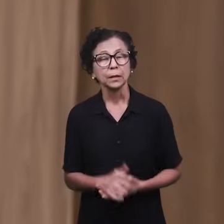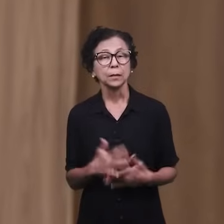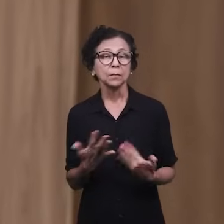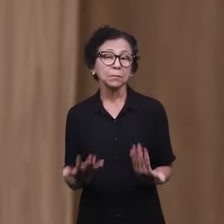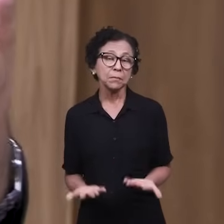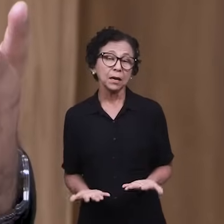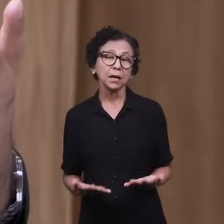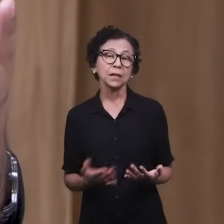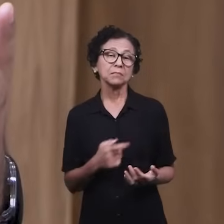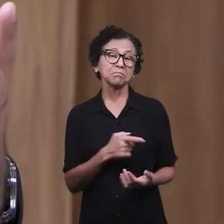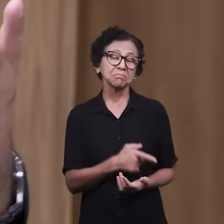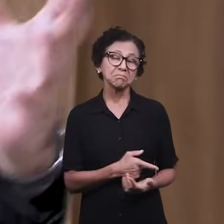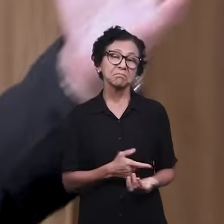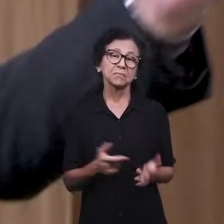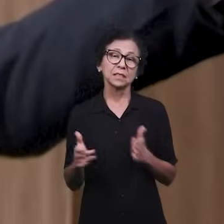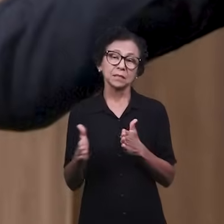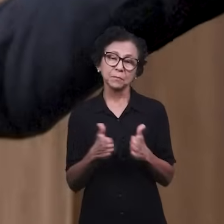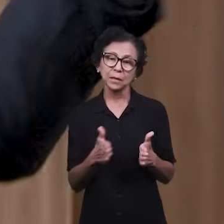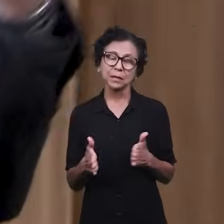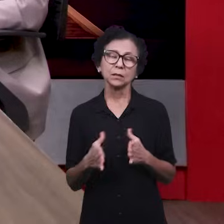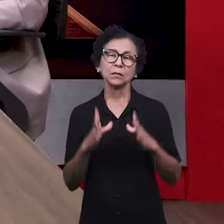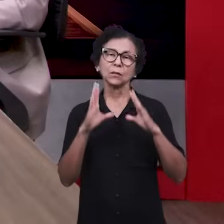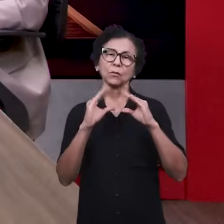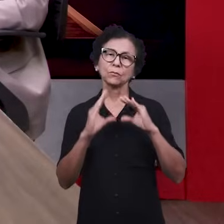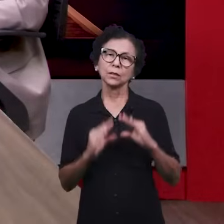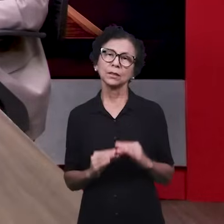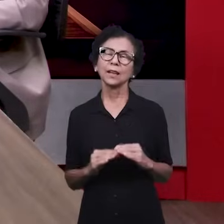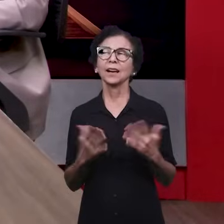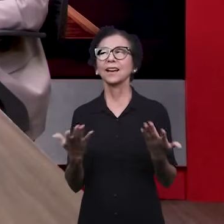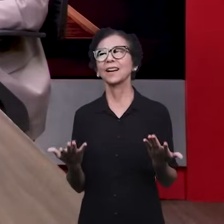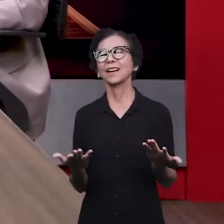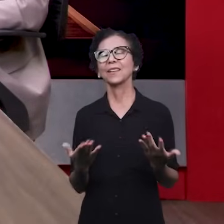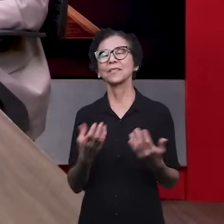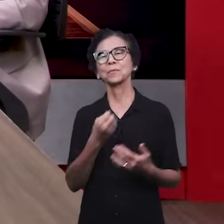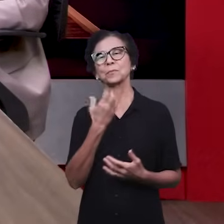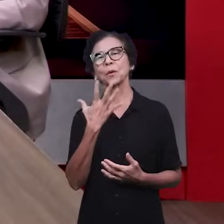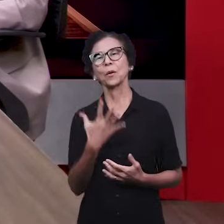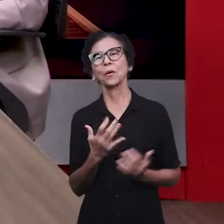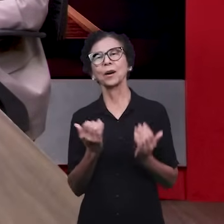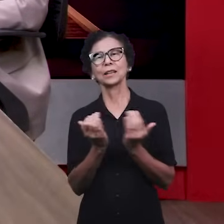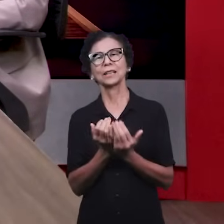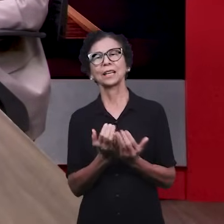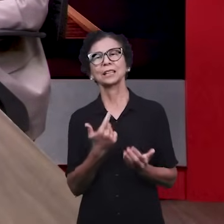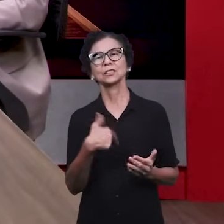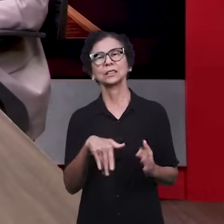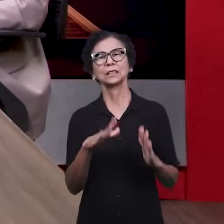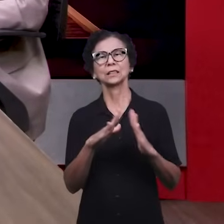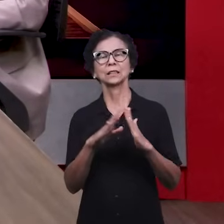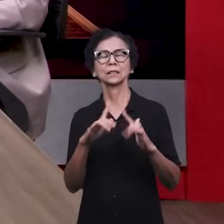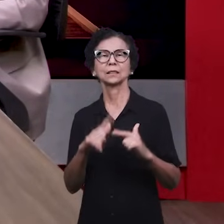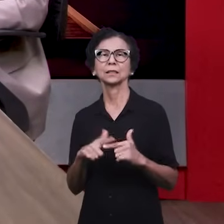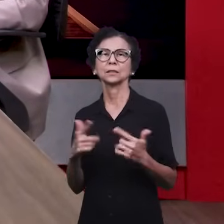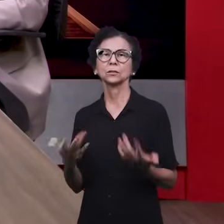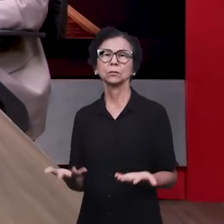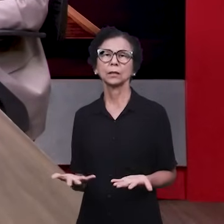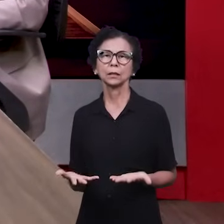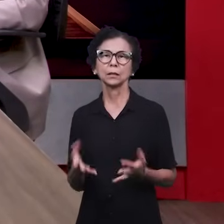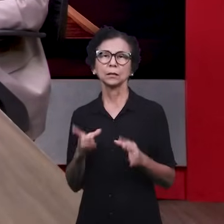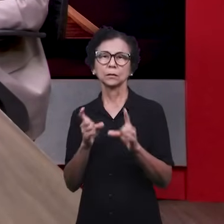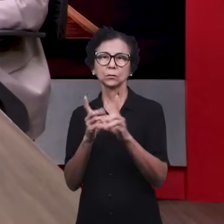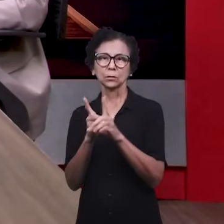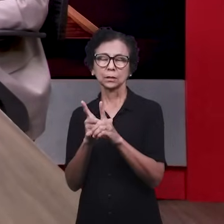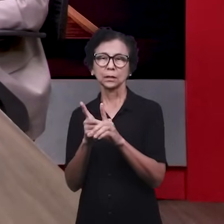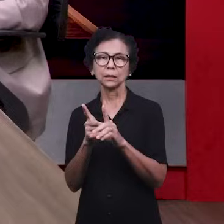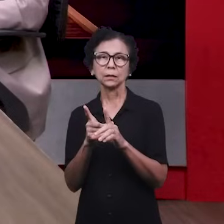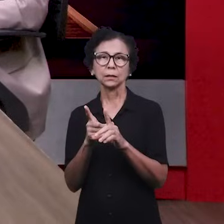se tornou confortável ser cristão, nós vemos ali a figura do homem político, né? Então, abandonar a doutrina para viver dependendo